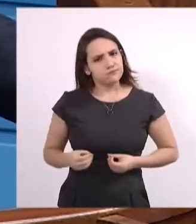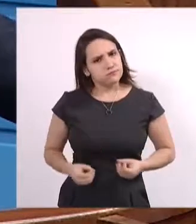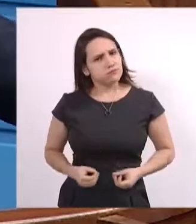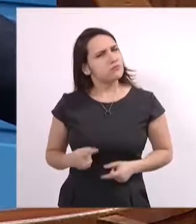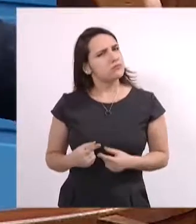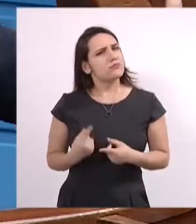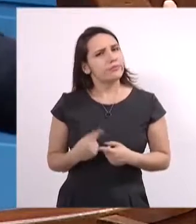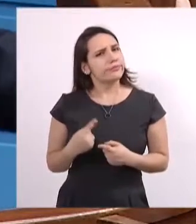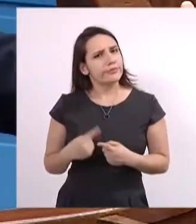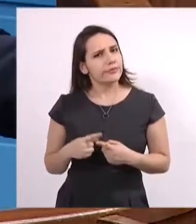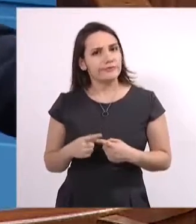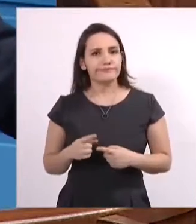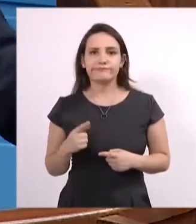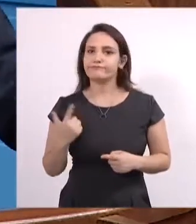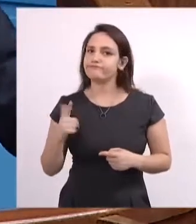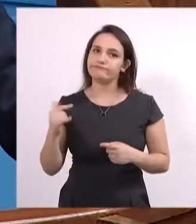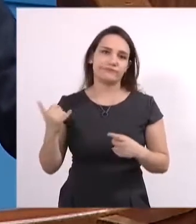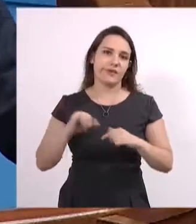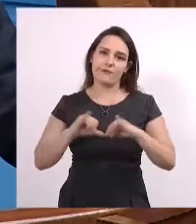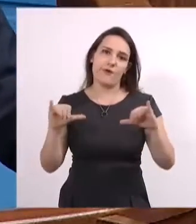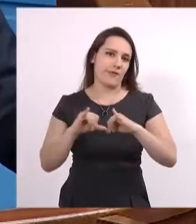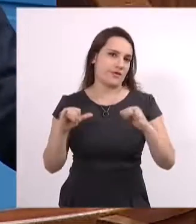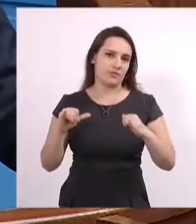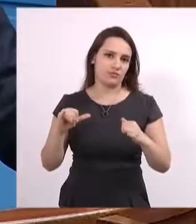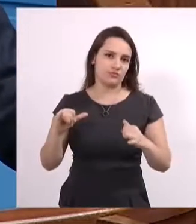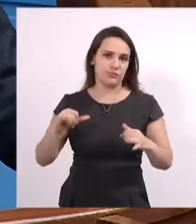Fruto da falta de informação.